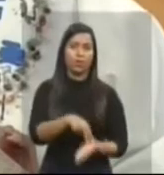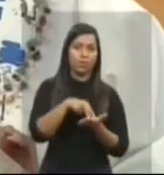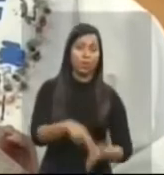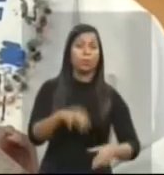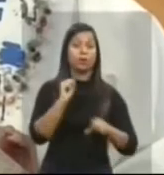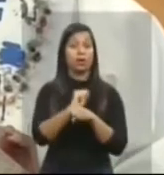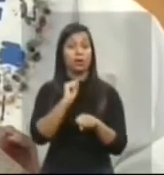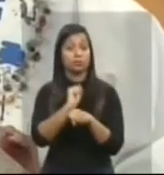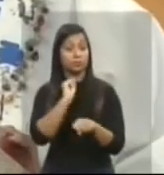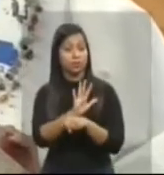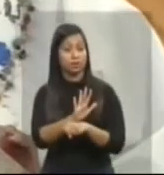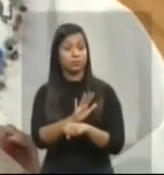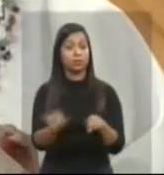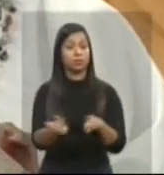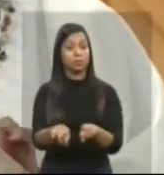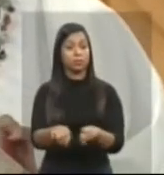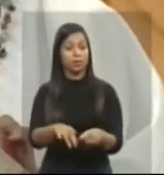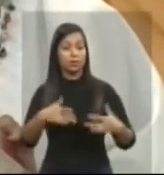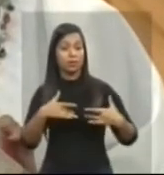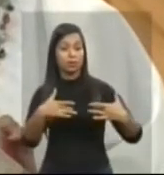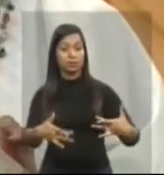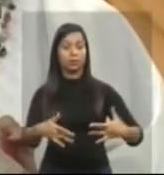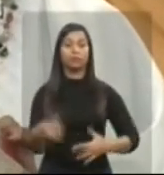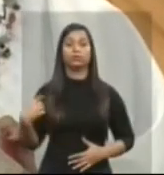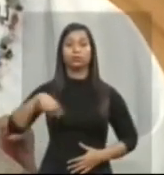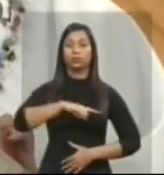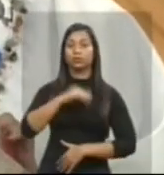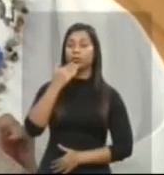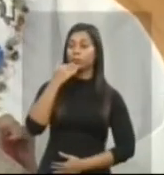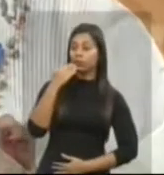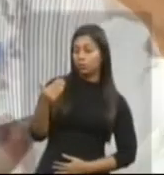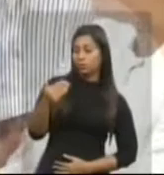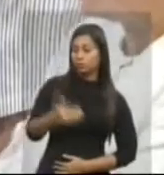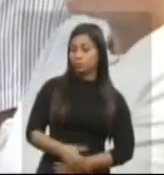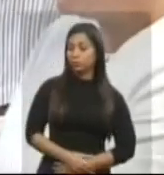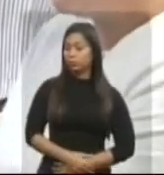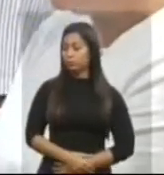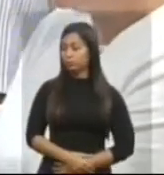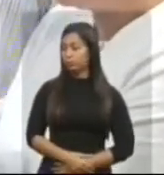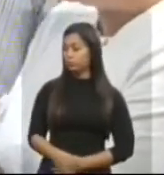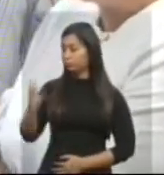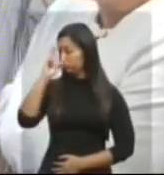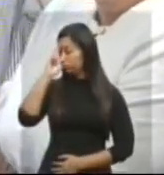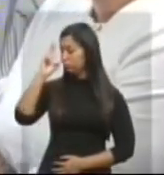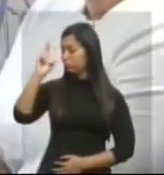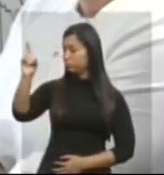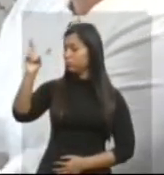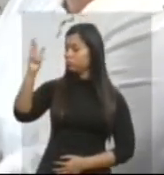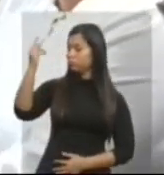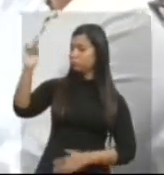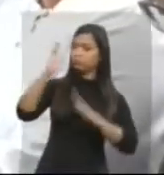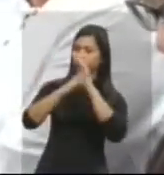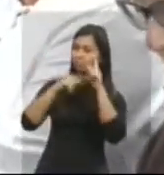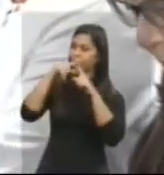na esperança e na caridade. Vos pedimos. Favorecei, Senhor, a